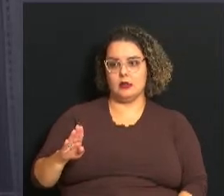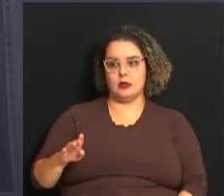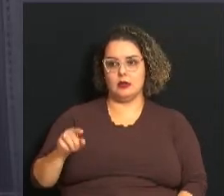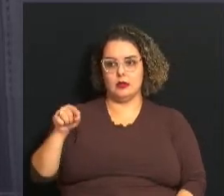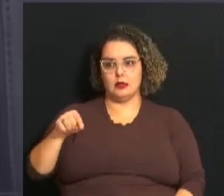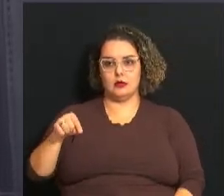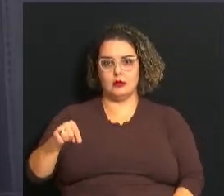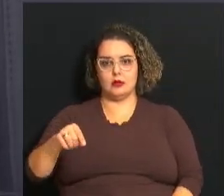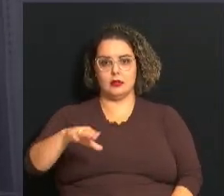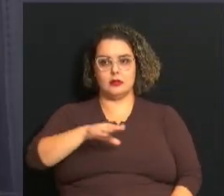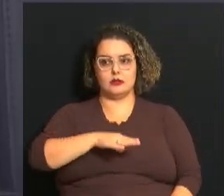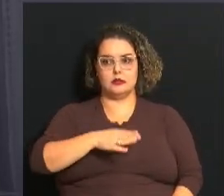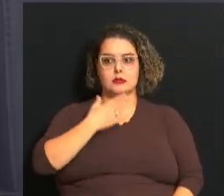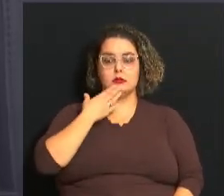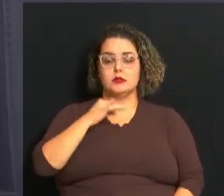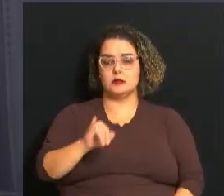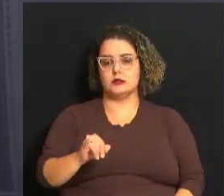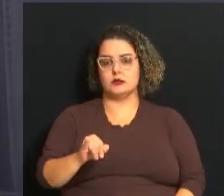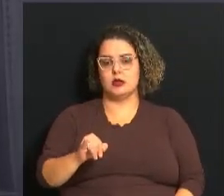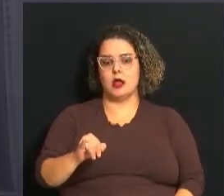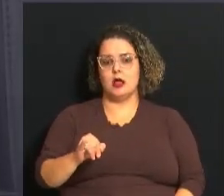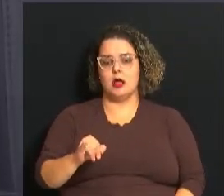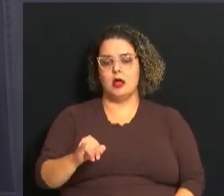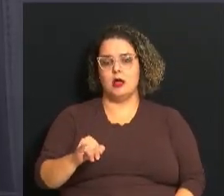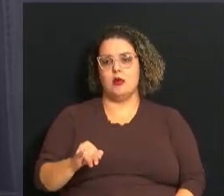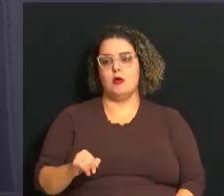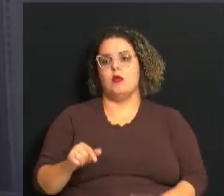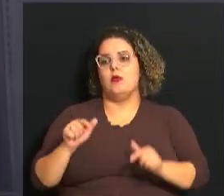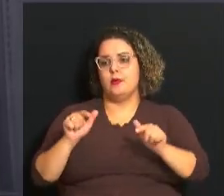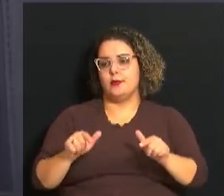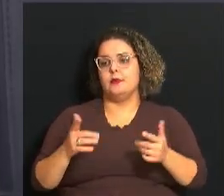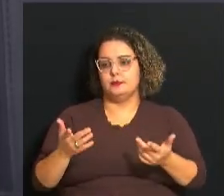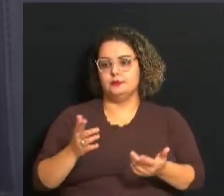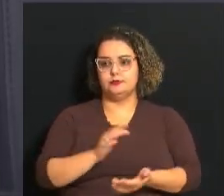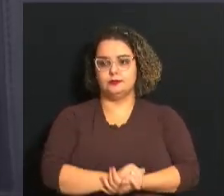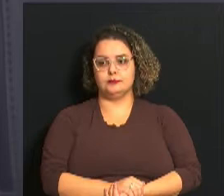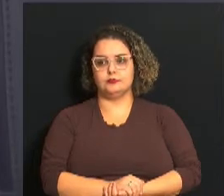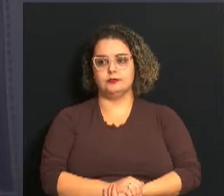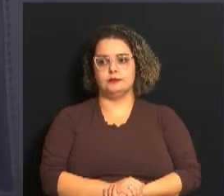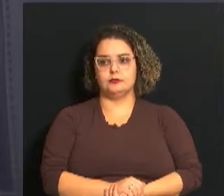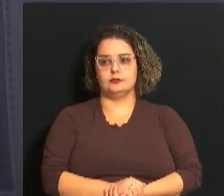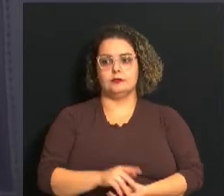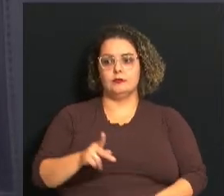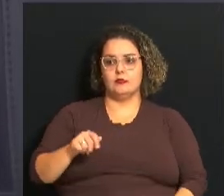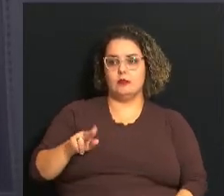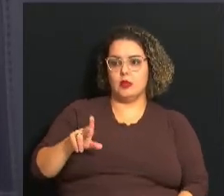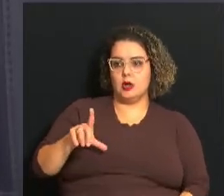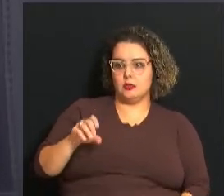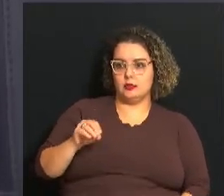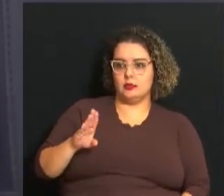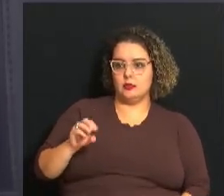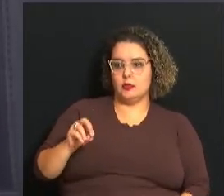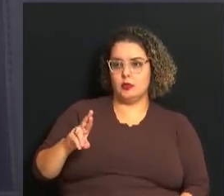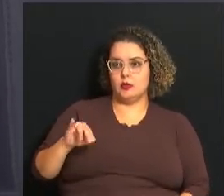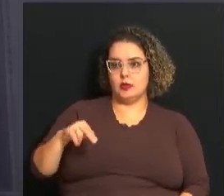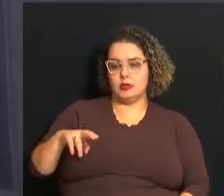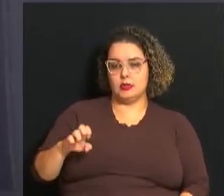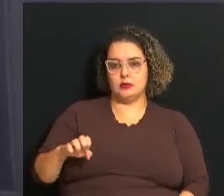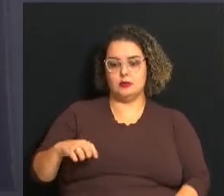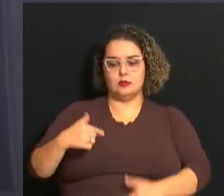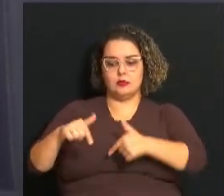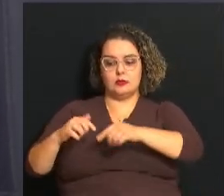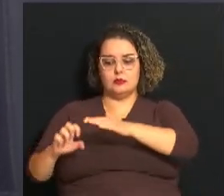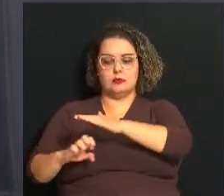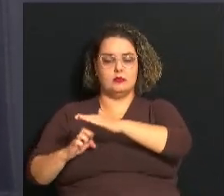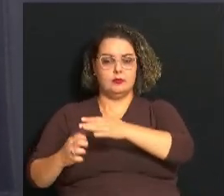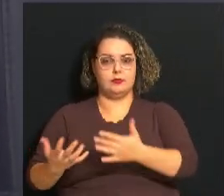planta de Indaiatuba Tá certo onde né o Paulo borille um trabalhador da empresa quando